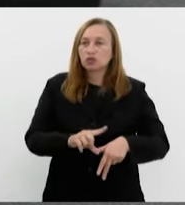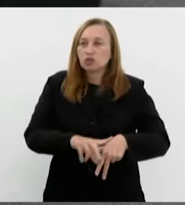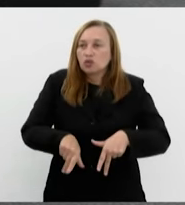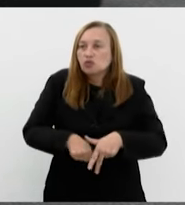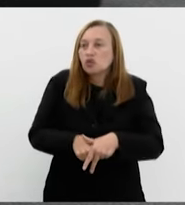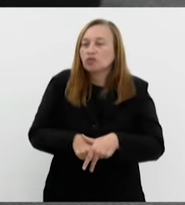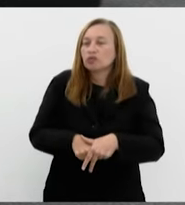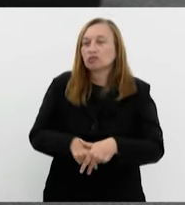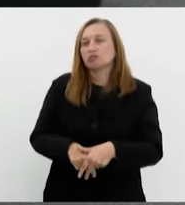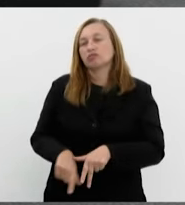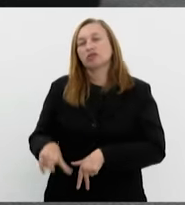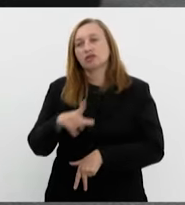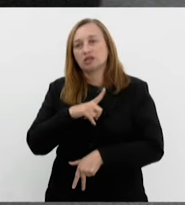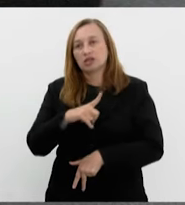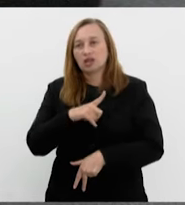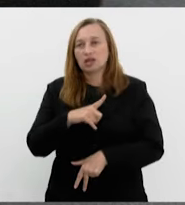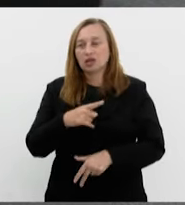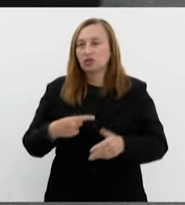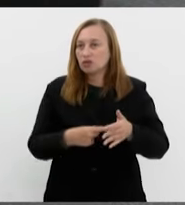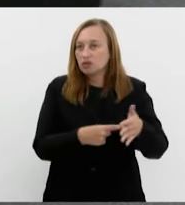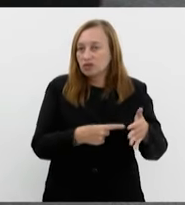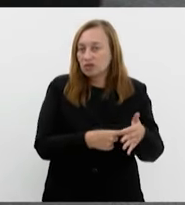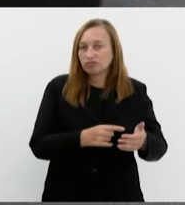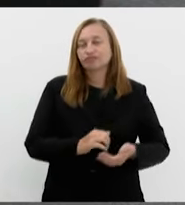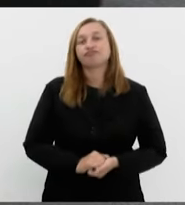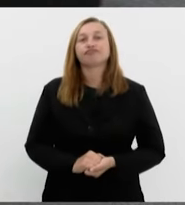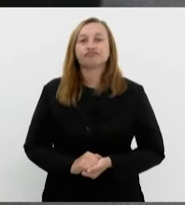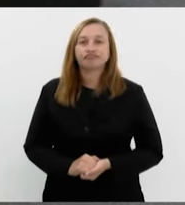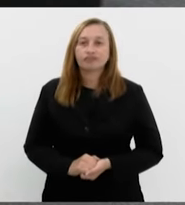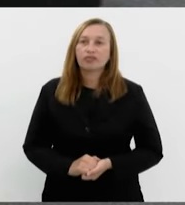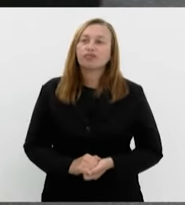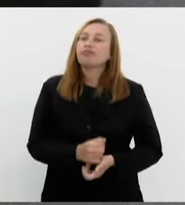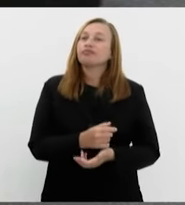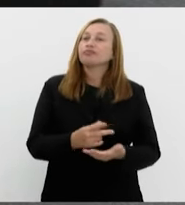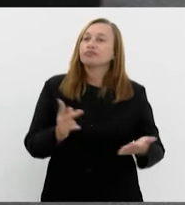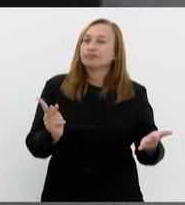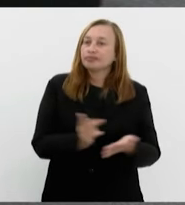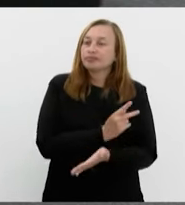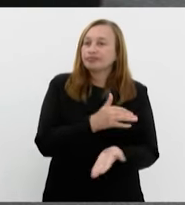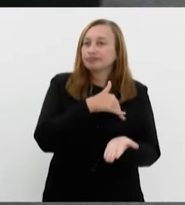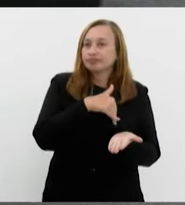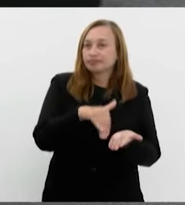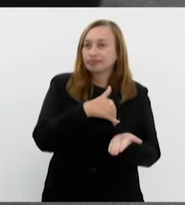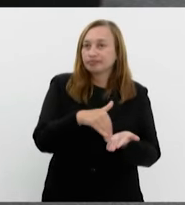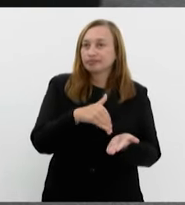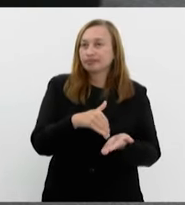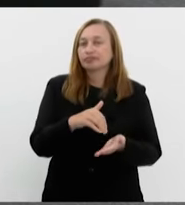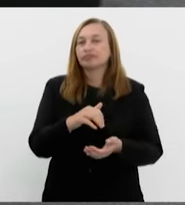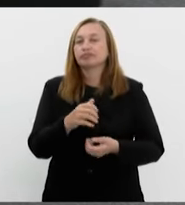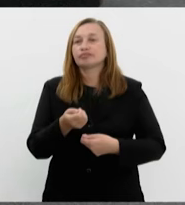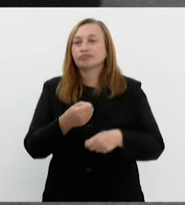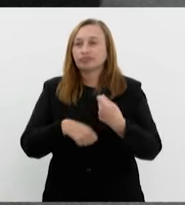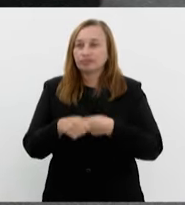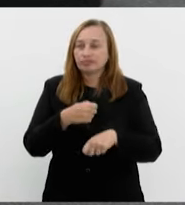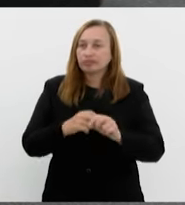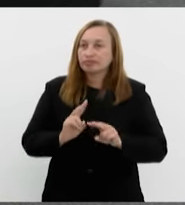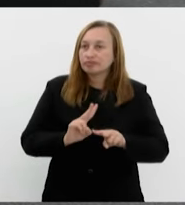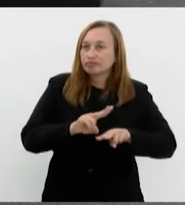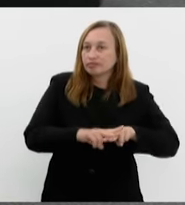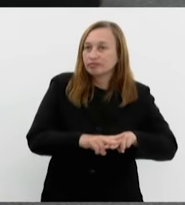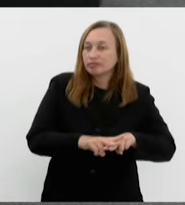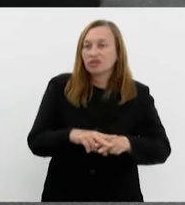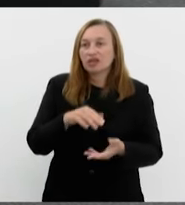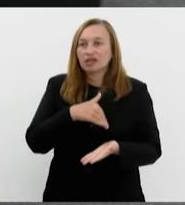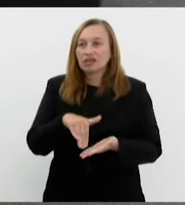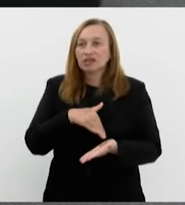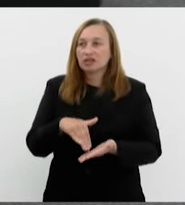diversos. Existem já materialidade do que acontece na Secretaria de Estado e Administração Penitenciária. A secretária sempre